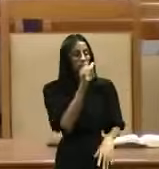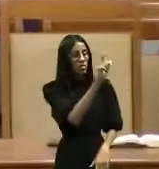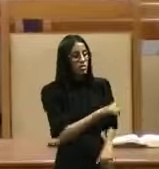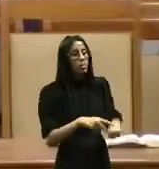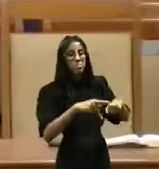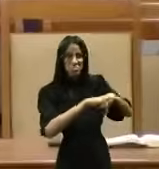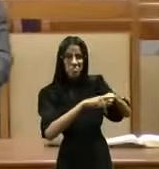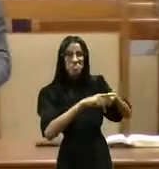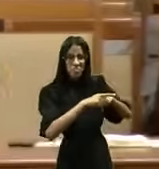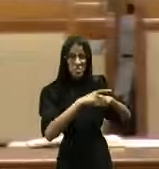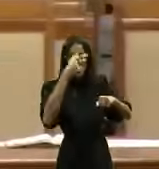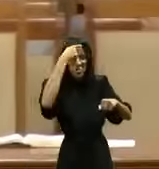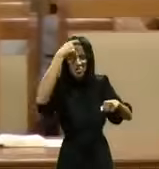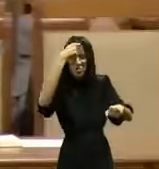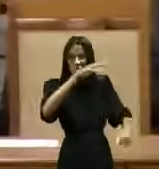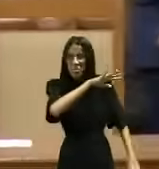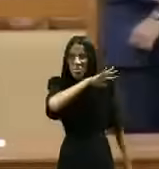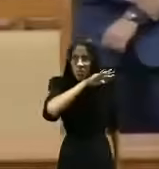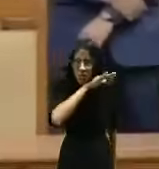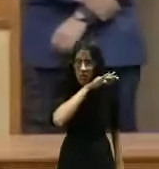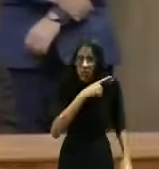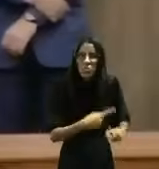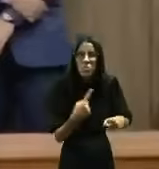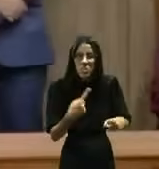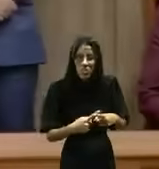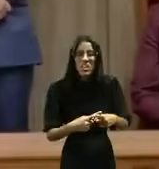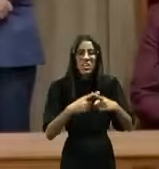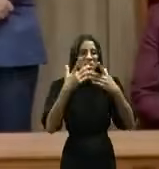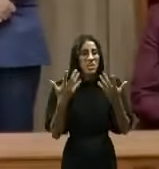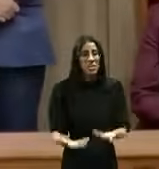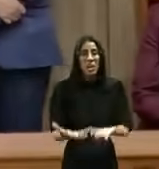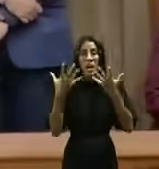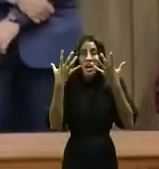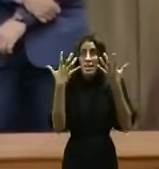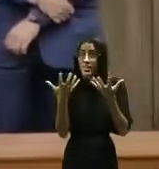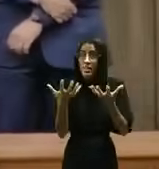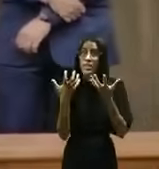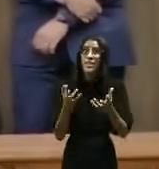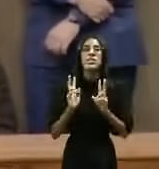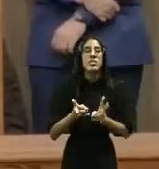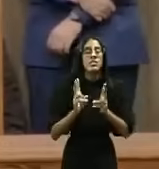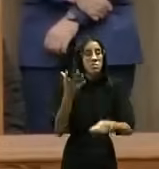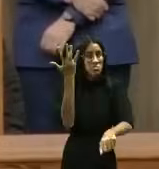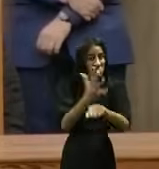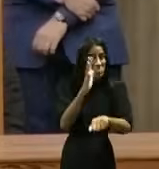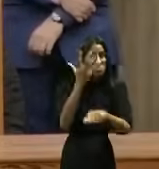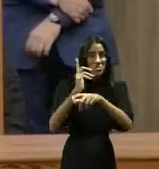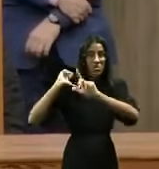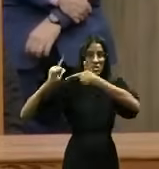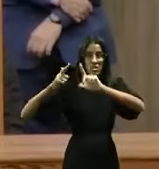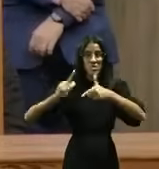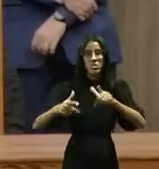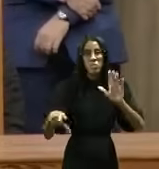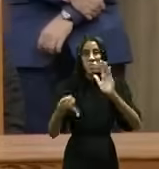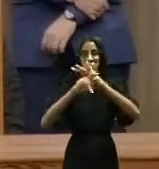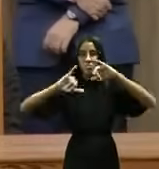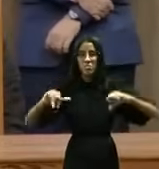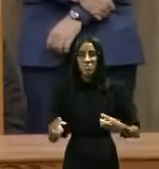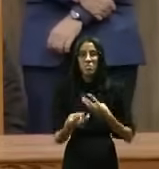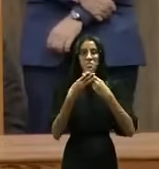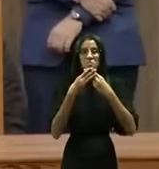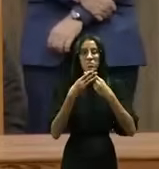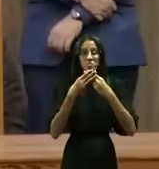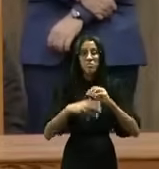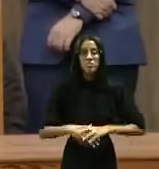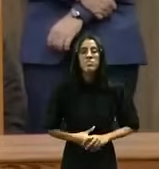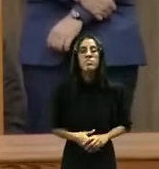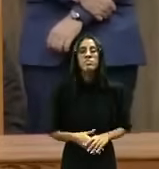Tapada Porque Pedro era judeu do pé roxo aí Deus disse assim Pedro Quem era que tava falando igreja diga bem forte para mim já encerrar